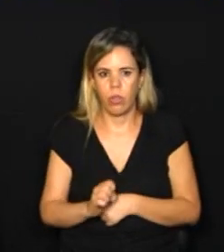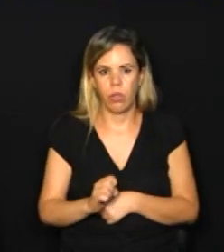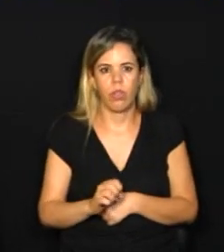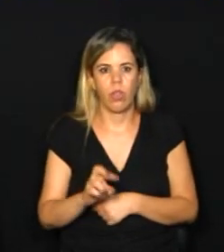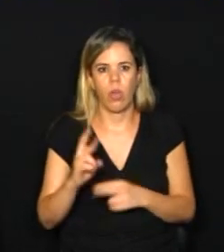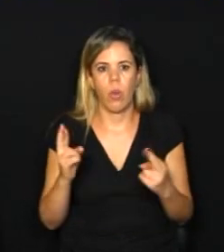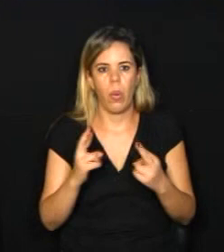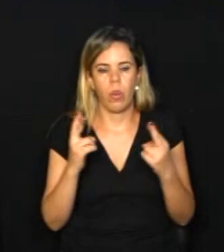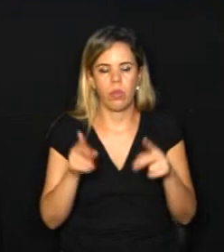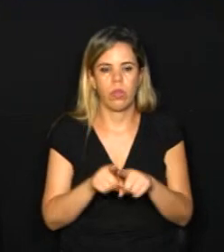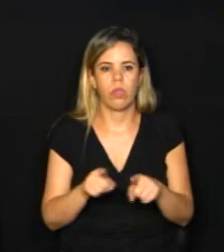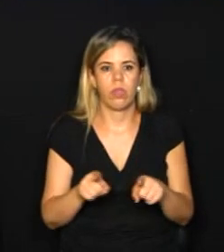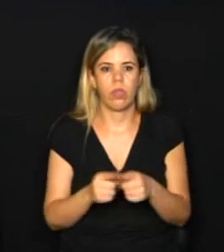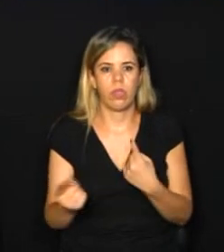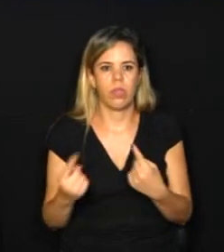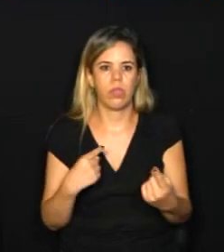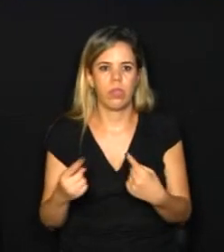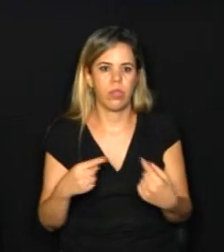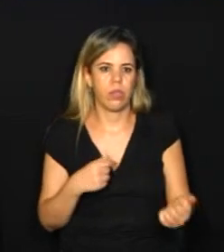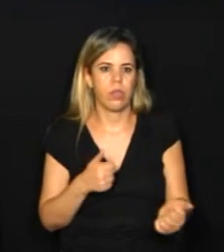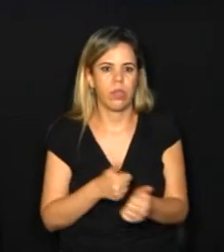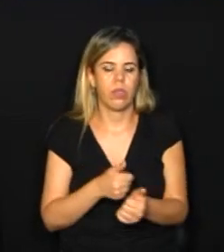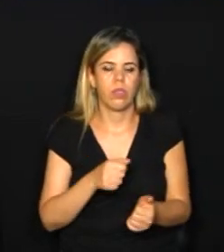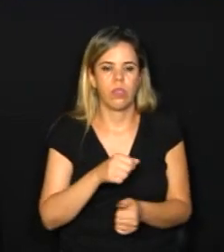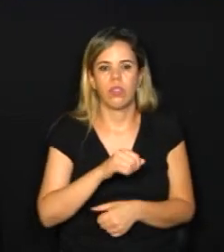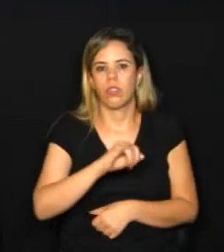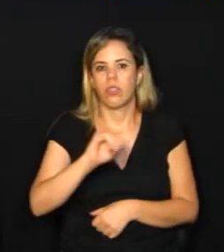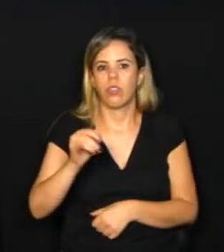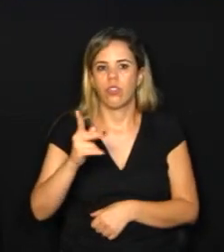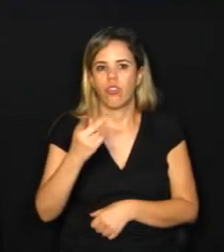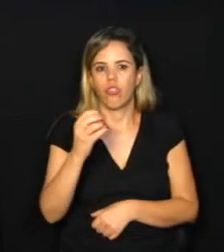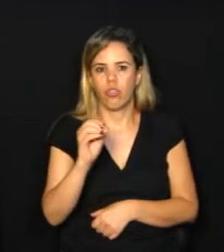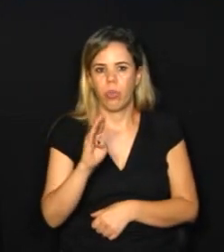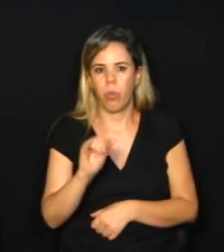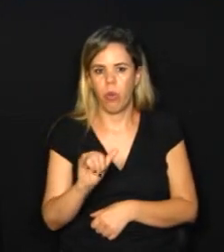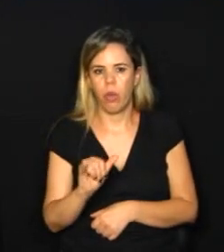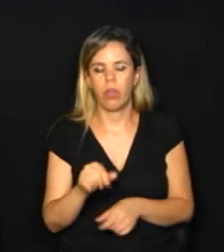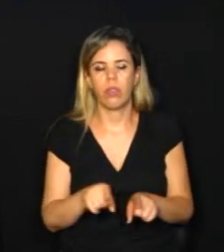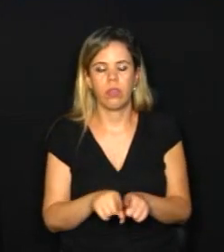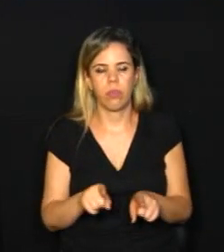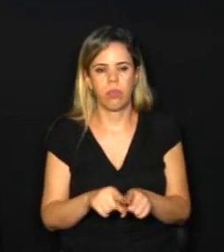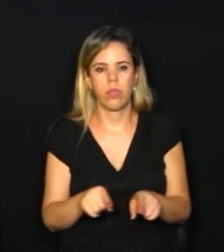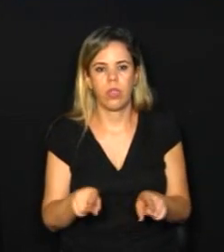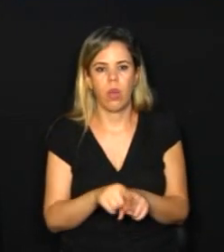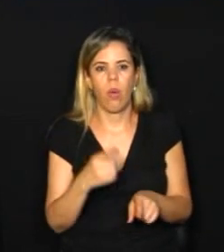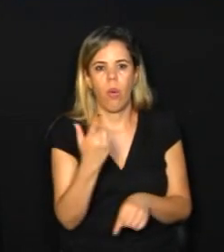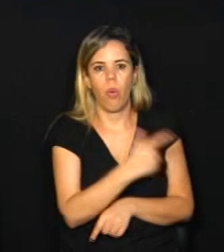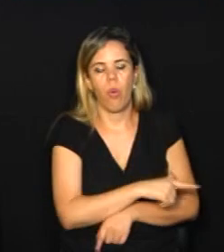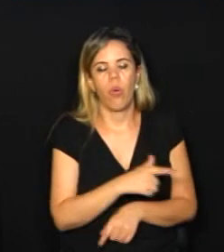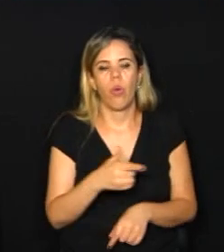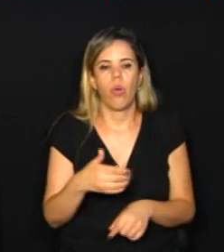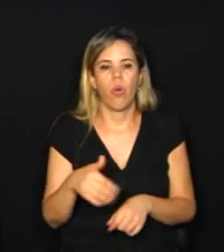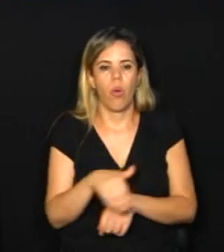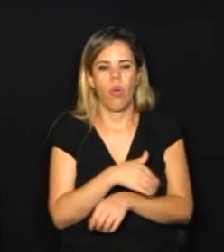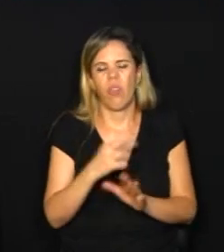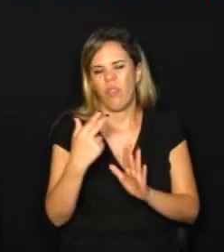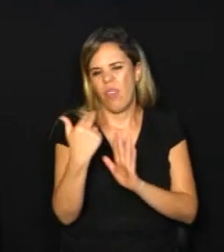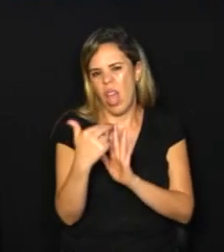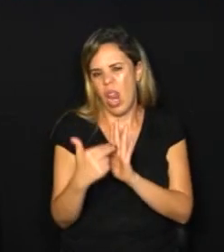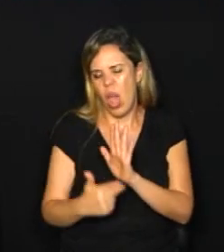que é uma marginal da John Boy Dunlop. Também nós temos pela Olívio Antônio, Claudino